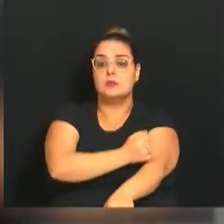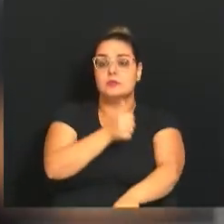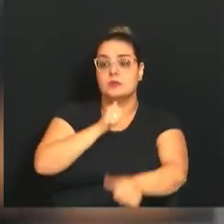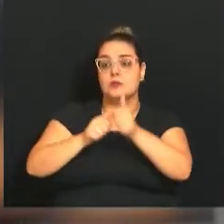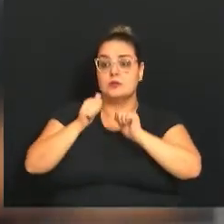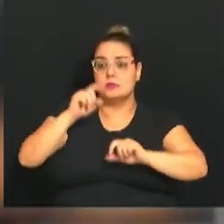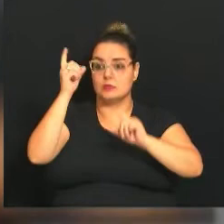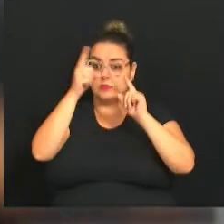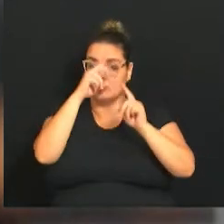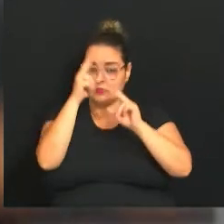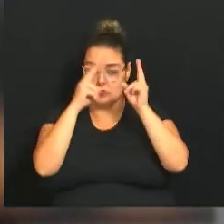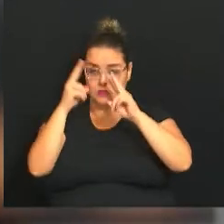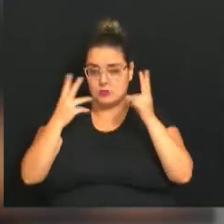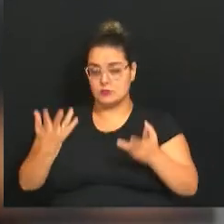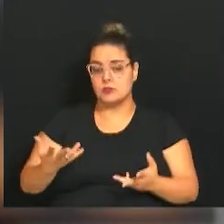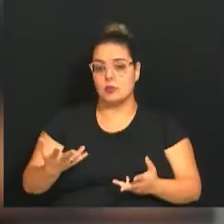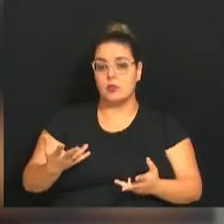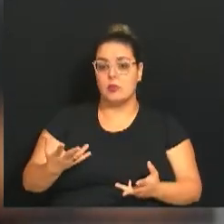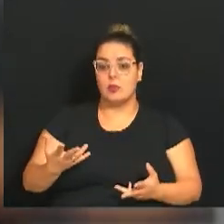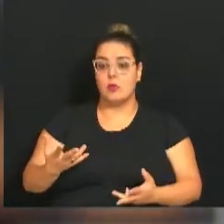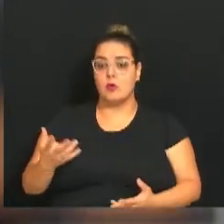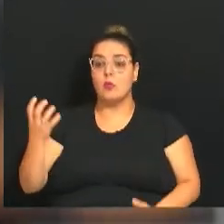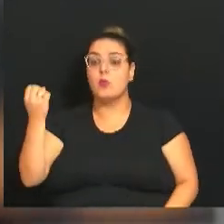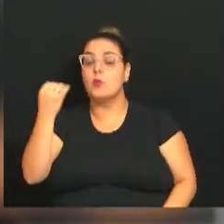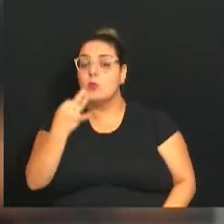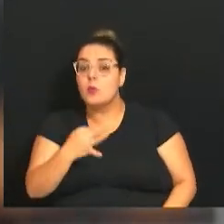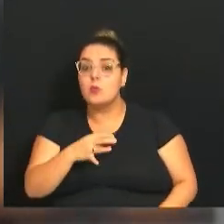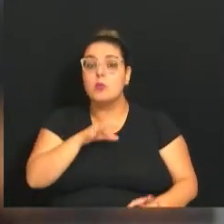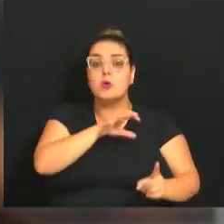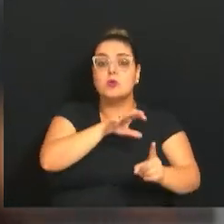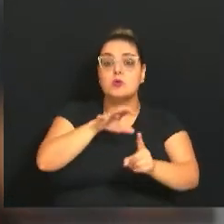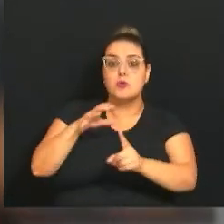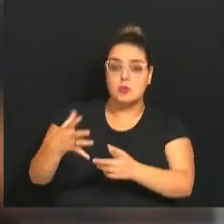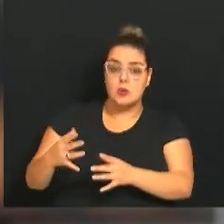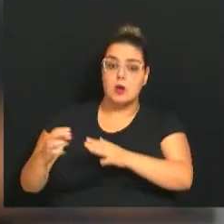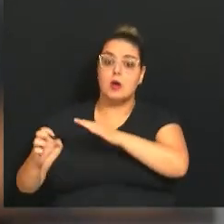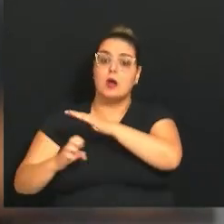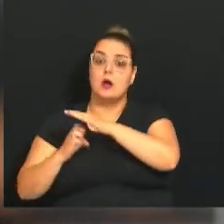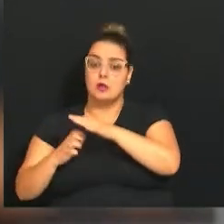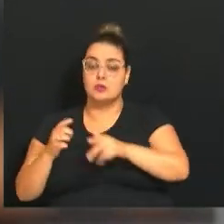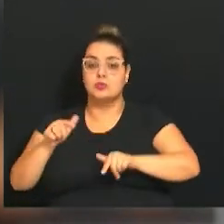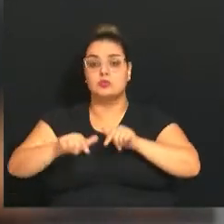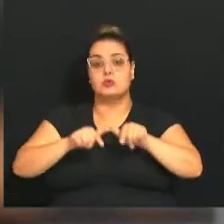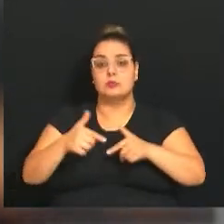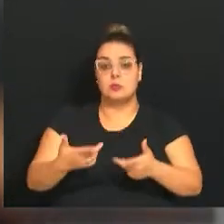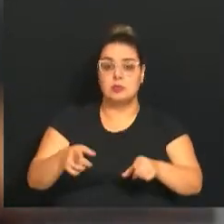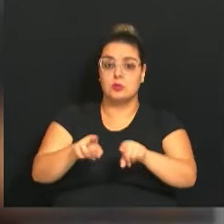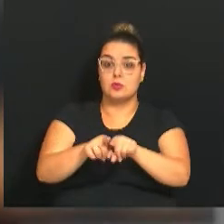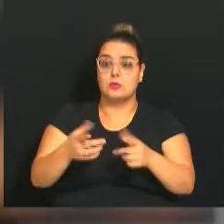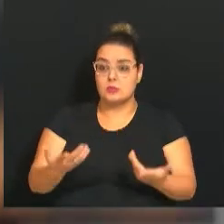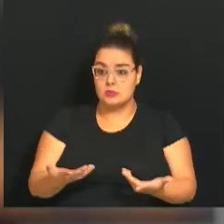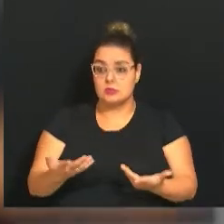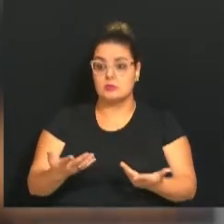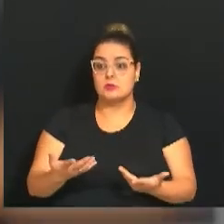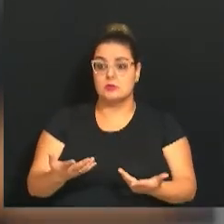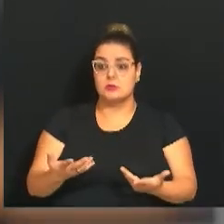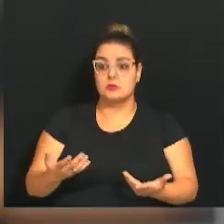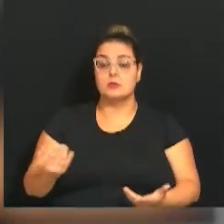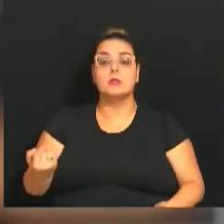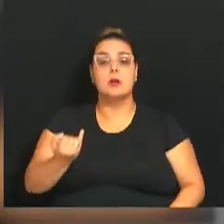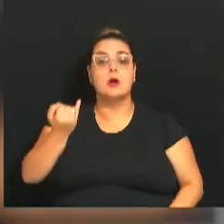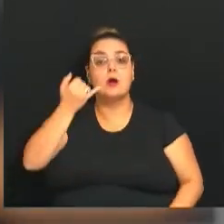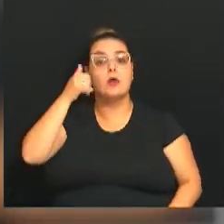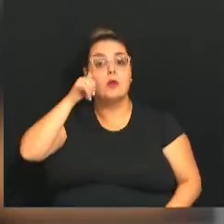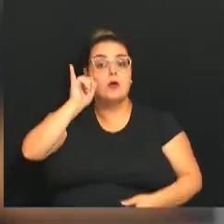do tanto que isso pode afetar as empresas e os trabalhadores e da necessidade de